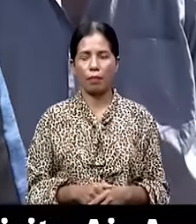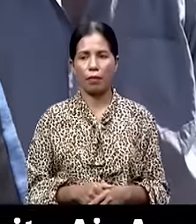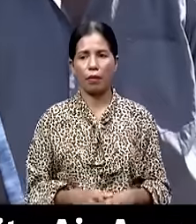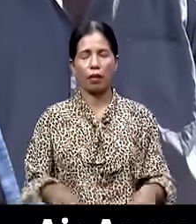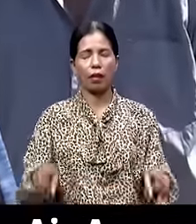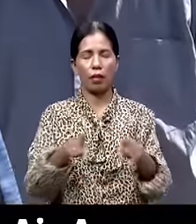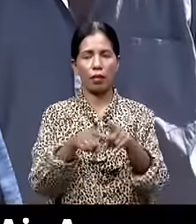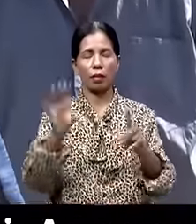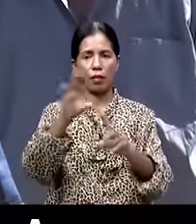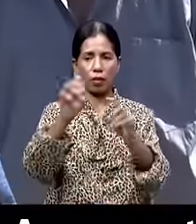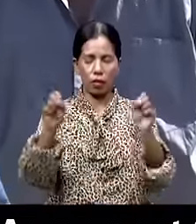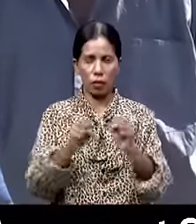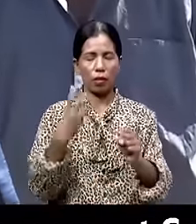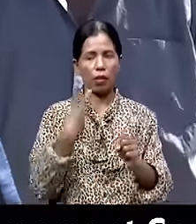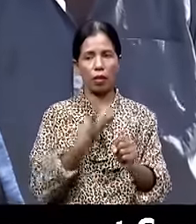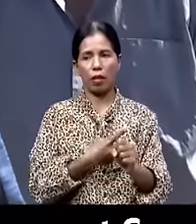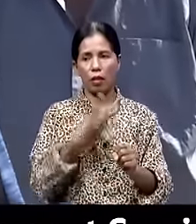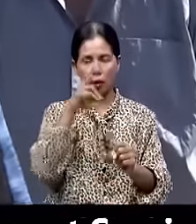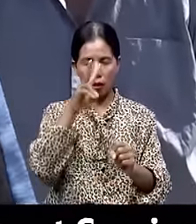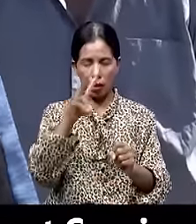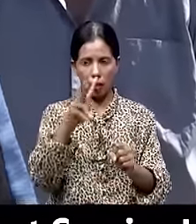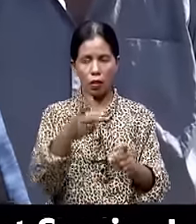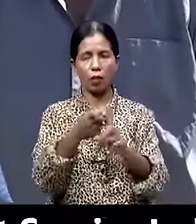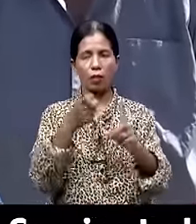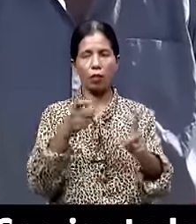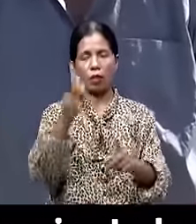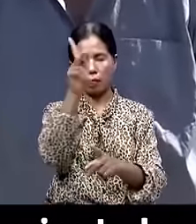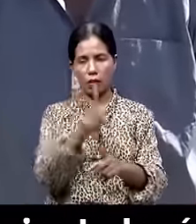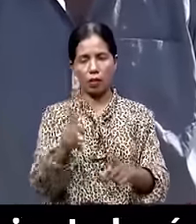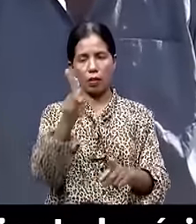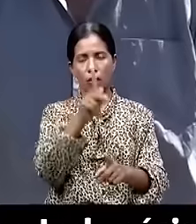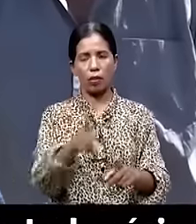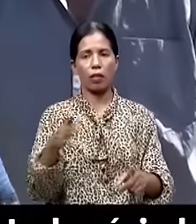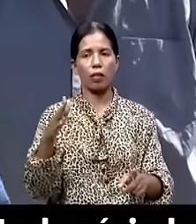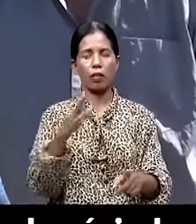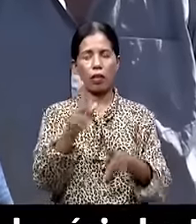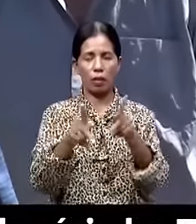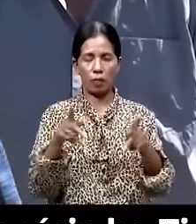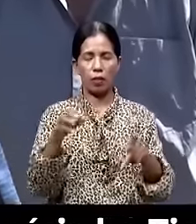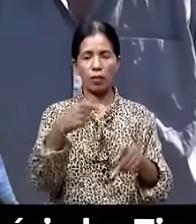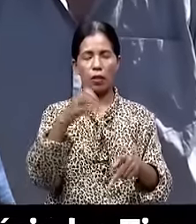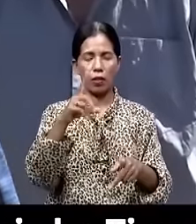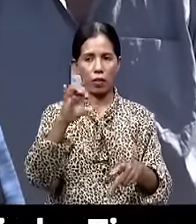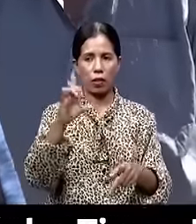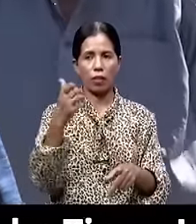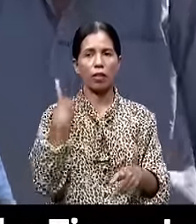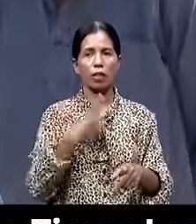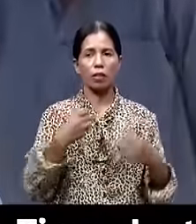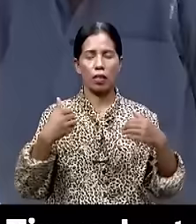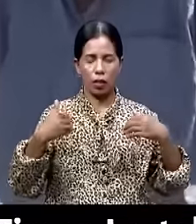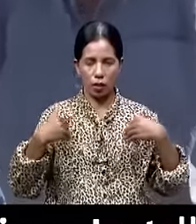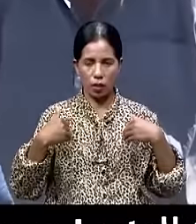nessa autoridade, a minha reca, Lius pesquisa vara aqui da Nebe e tem a geologia. Sira halo kata kita ia marmer